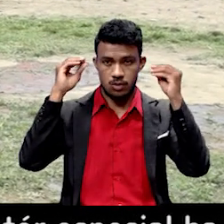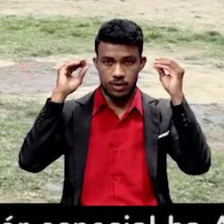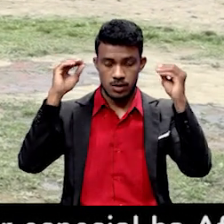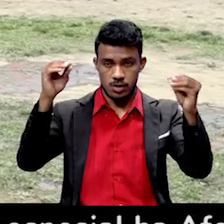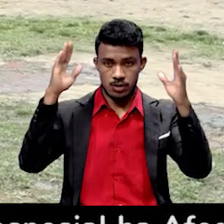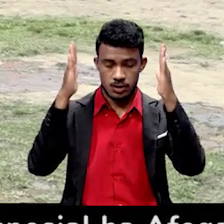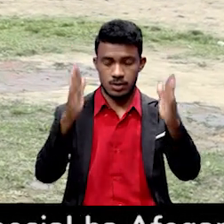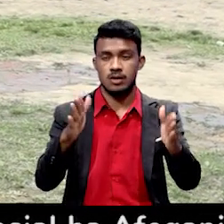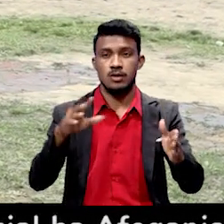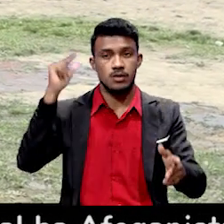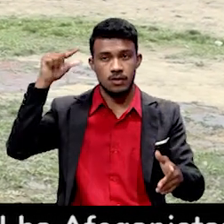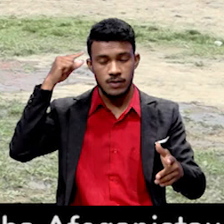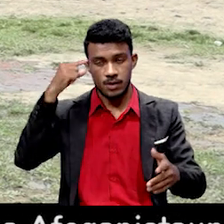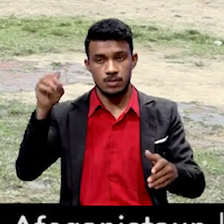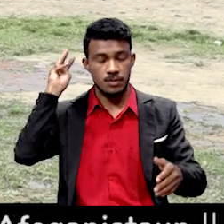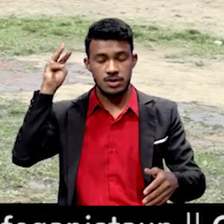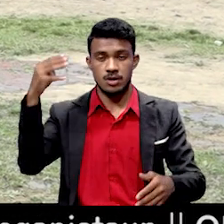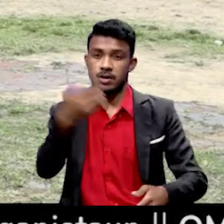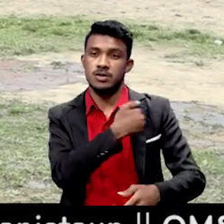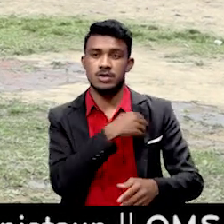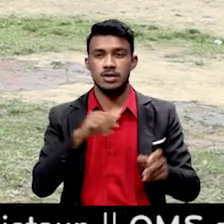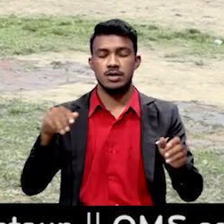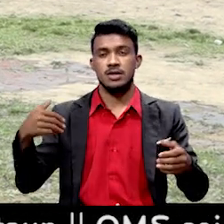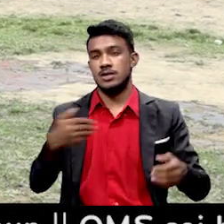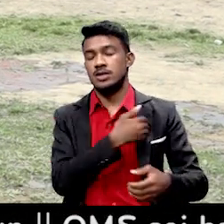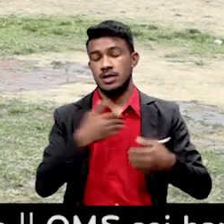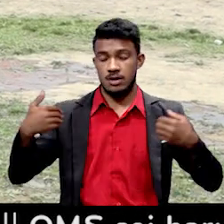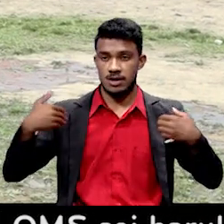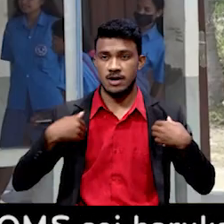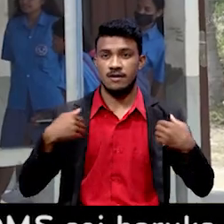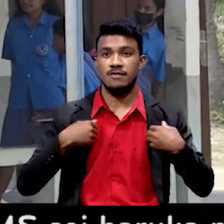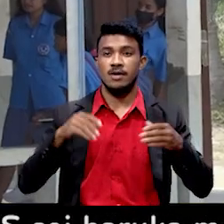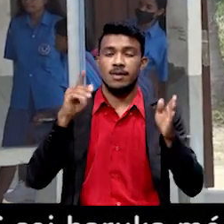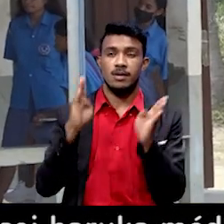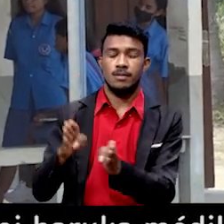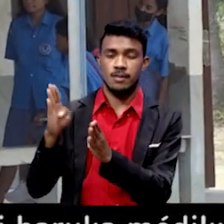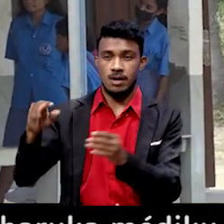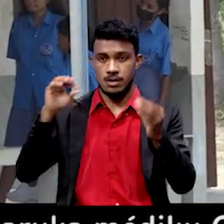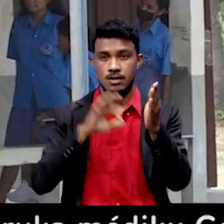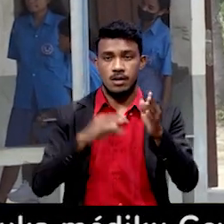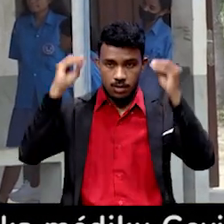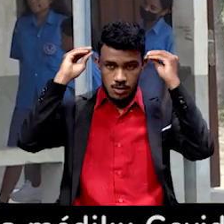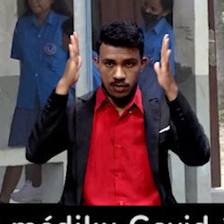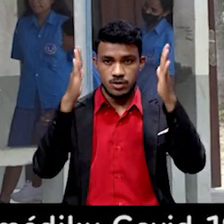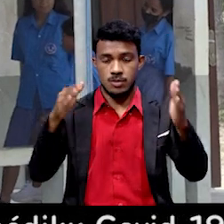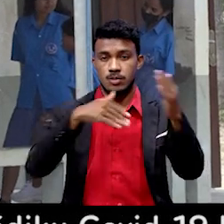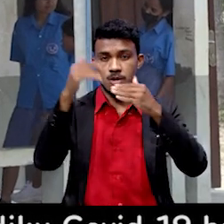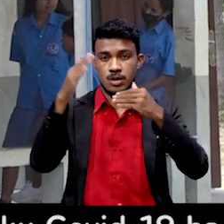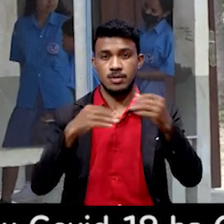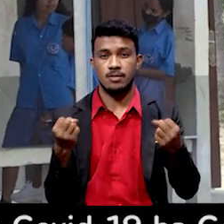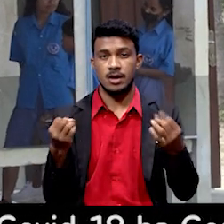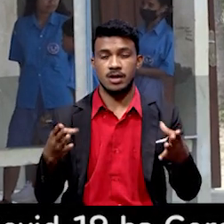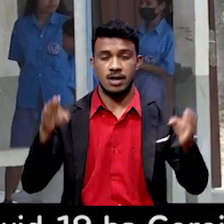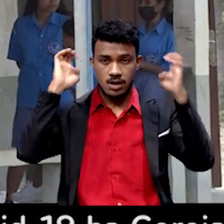da Educação, se deu que a programa nebe mak bele prepara professor. Husi problema lubung ida nebe ia área